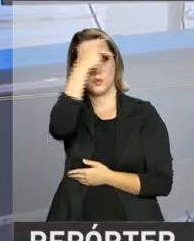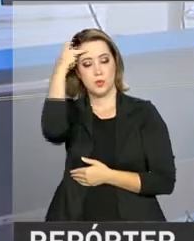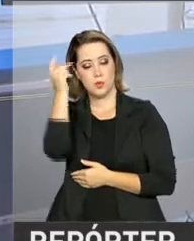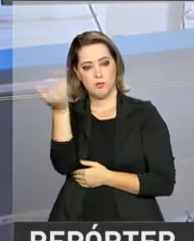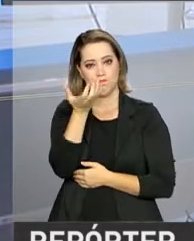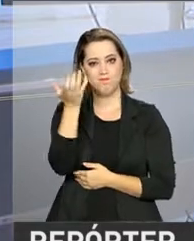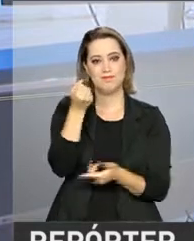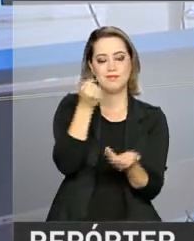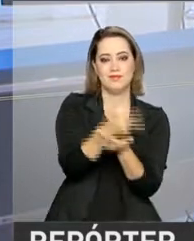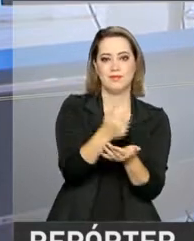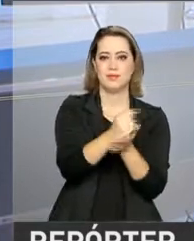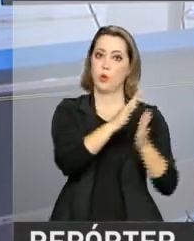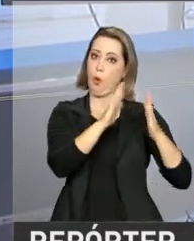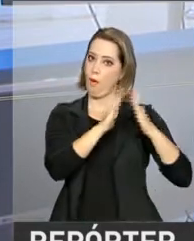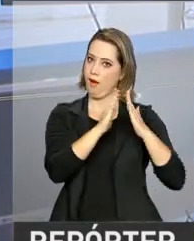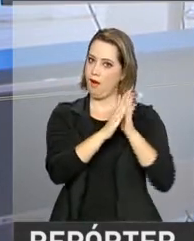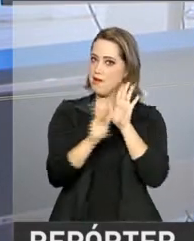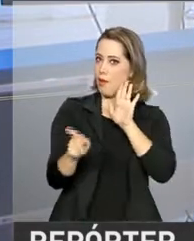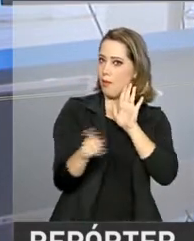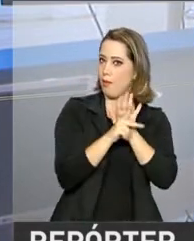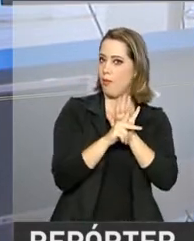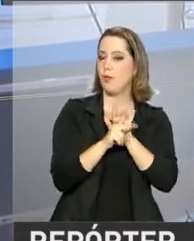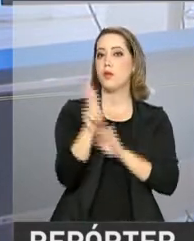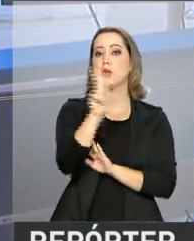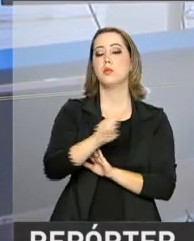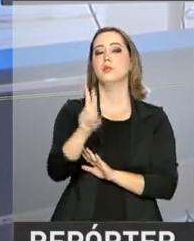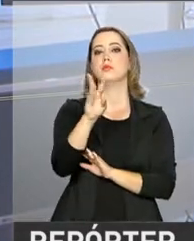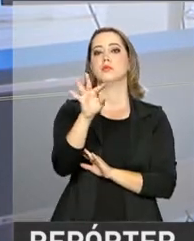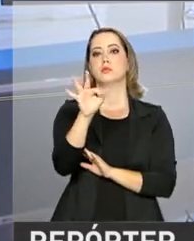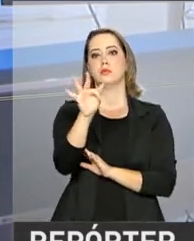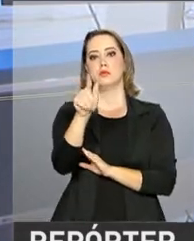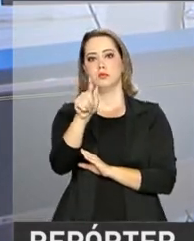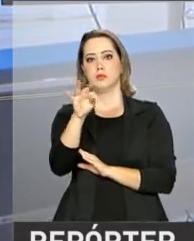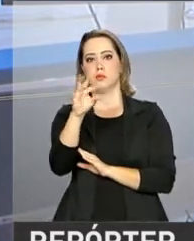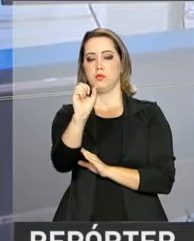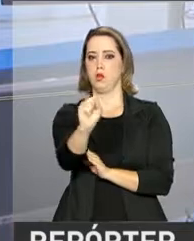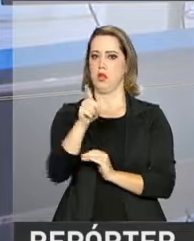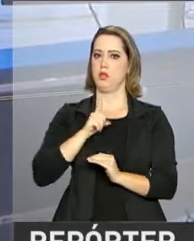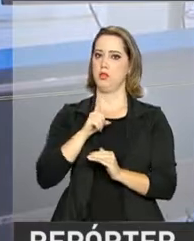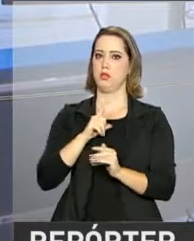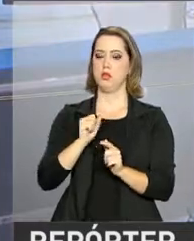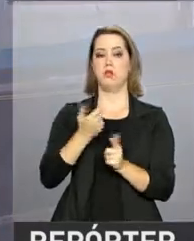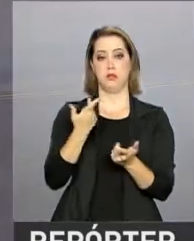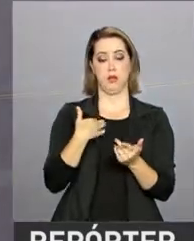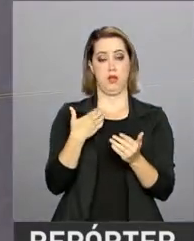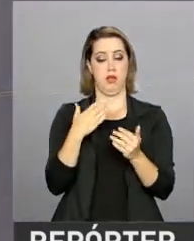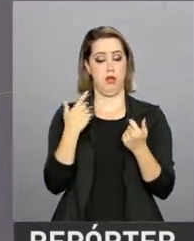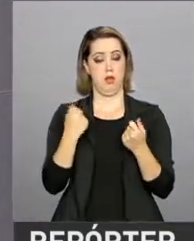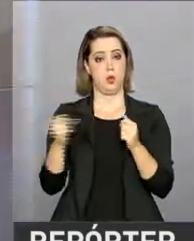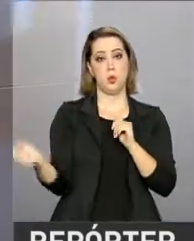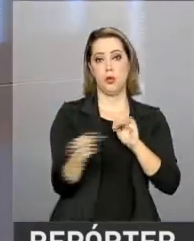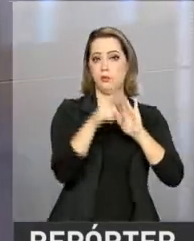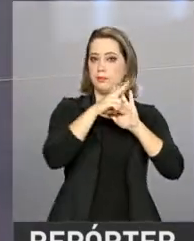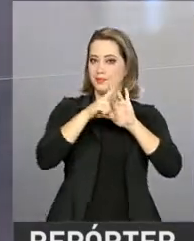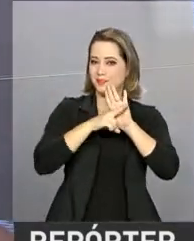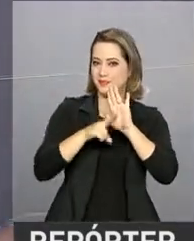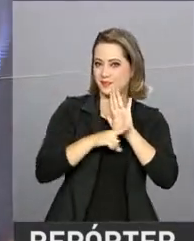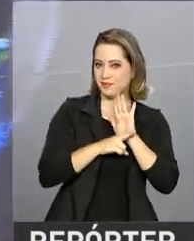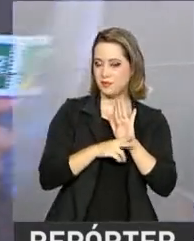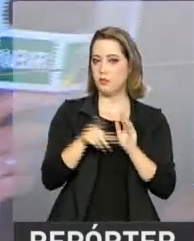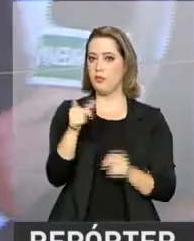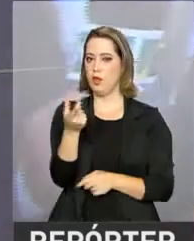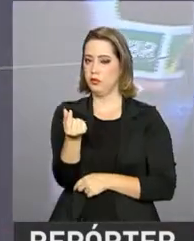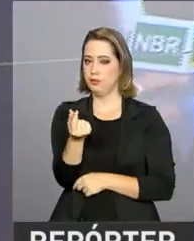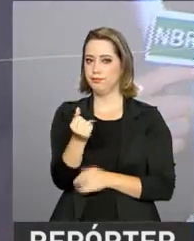própria usando o fgts já conta com um novo limite de valor para o imóvel quem vai explicar isso ao vivo pra gente o repórter